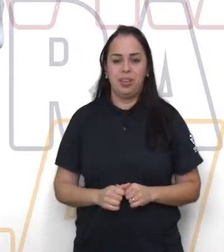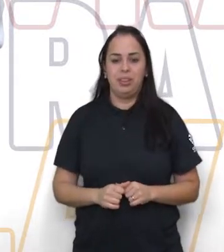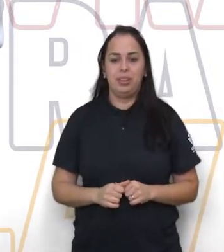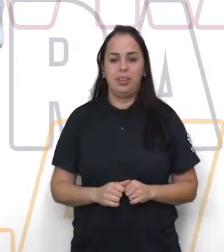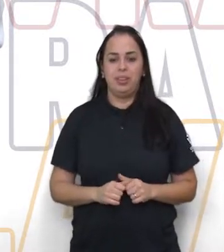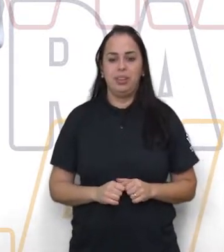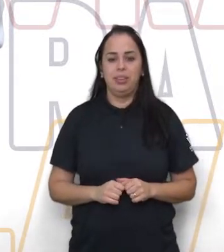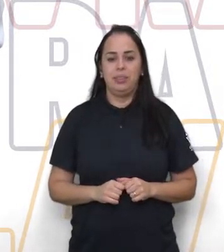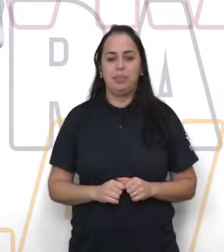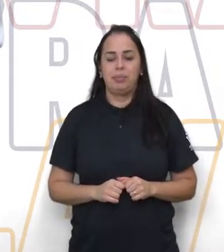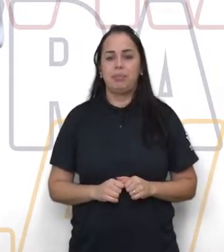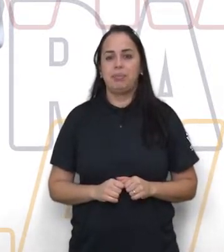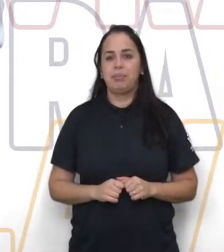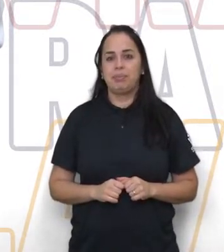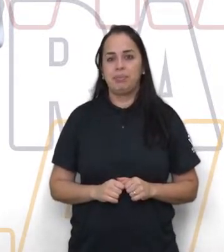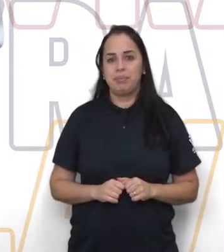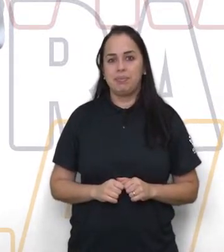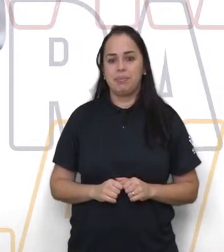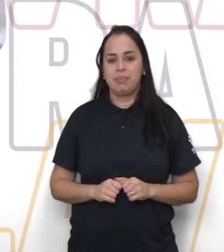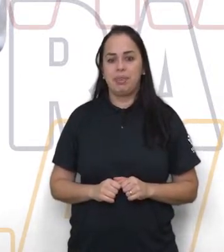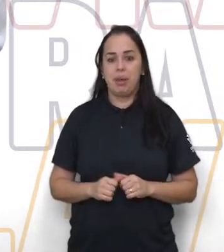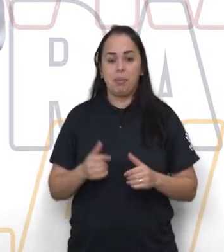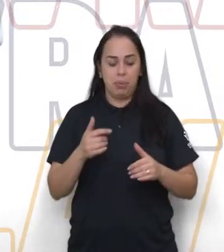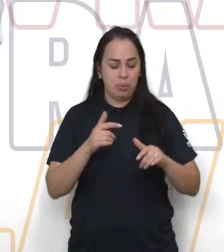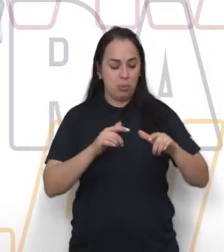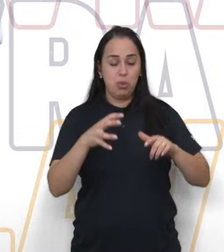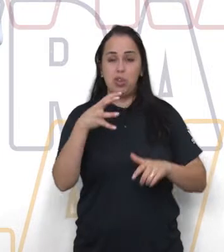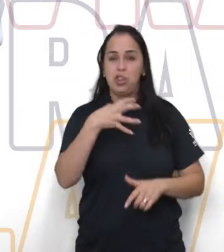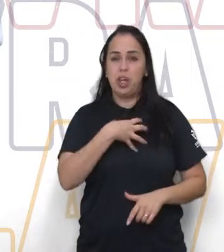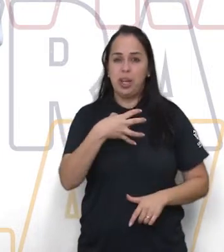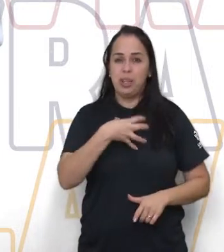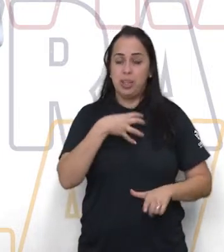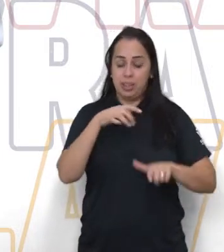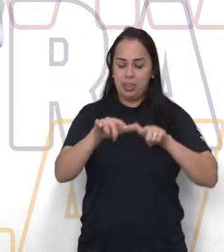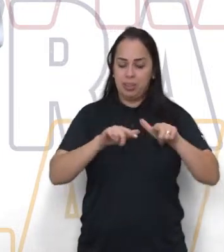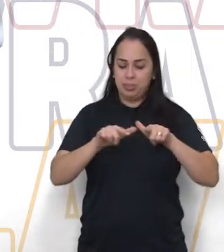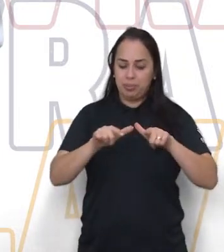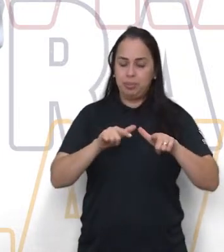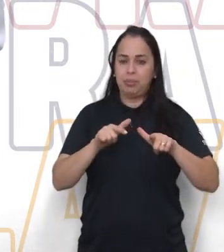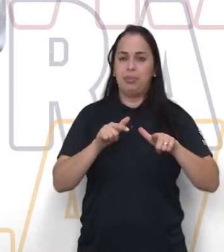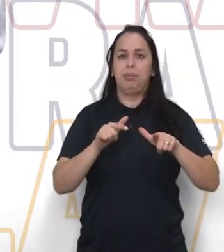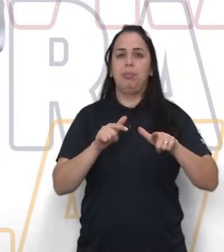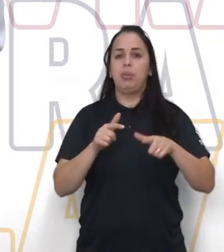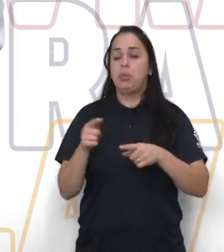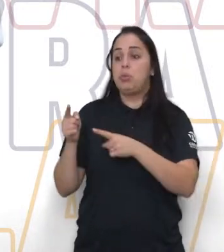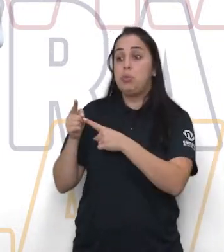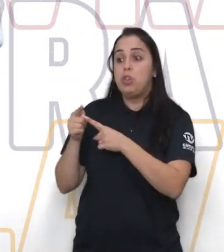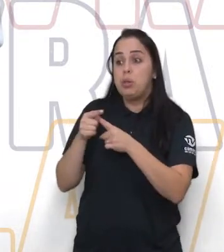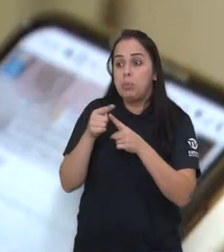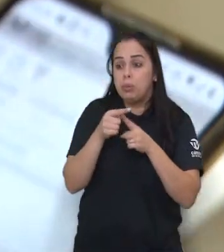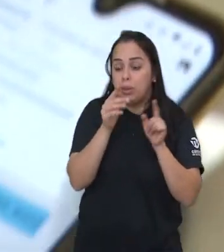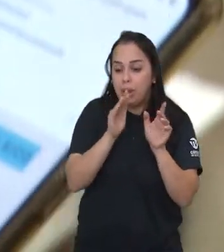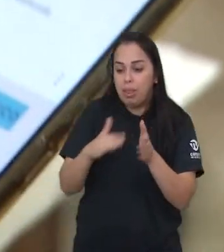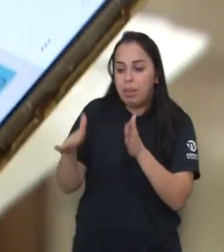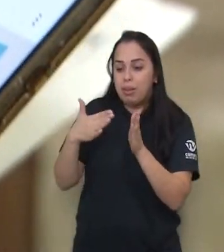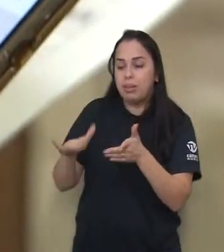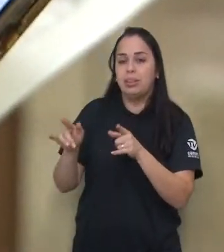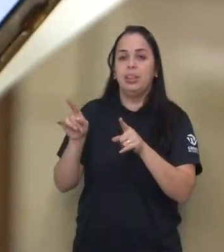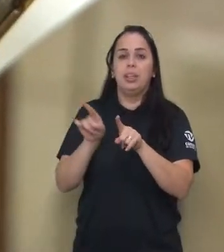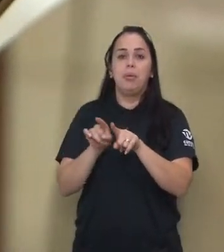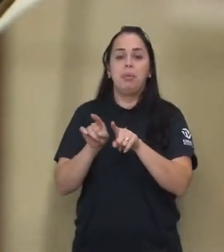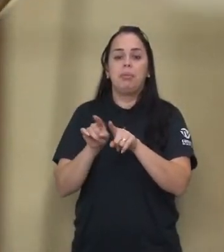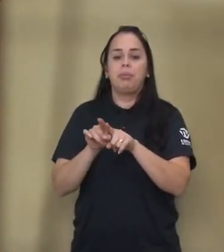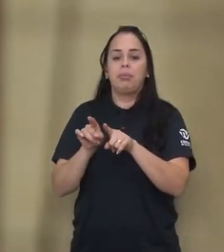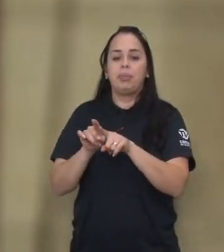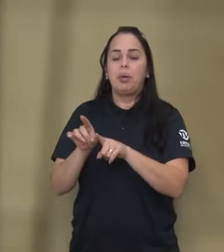essa muda a relação de trabalho muda a forma de produzir o do